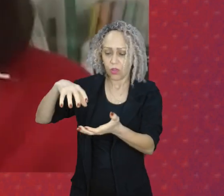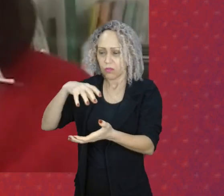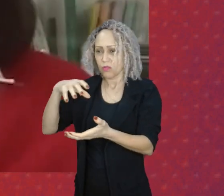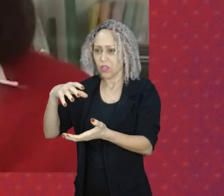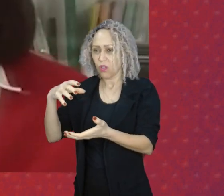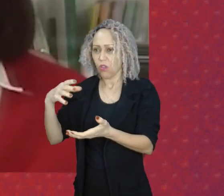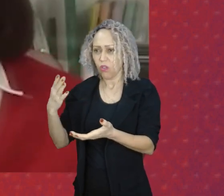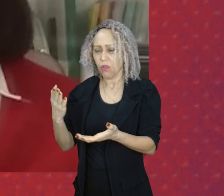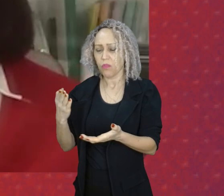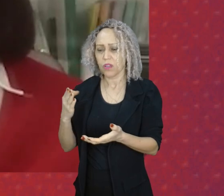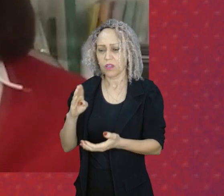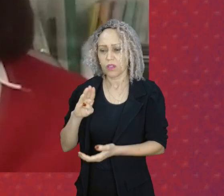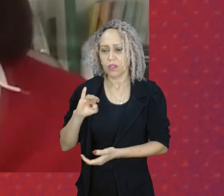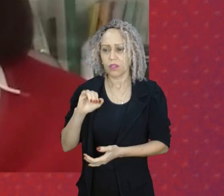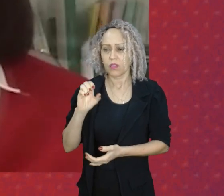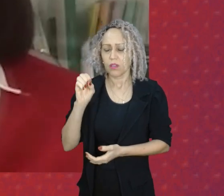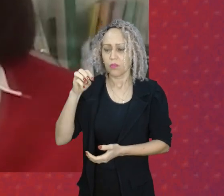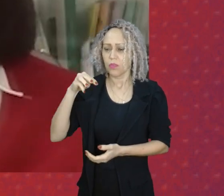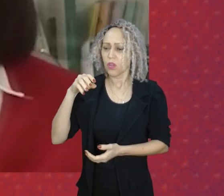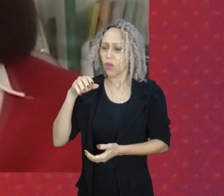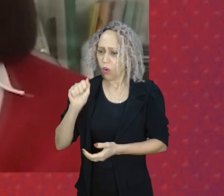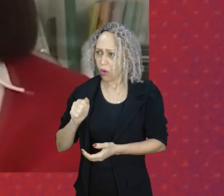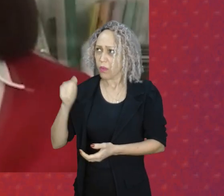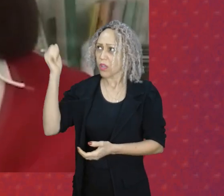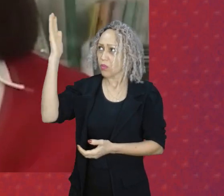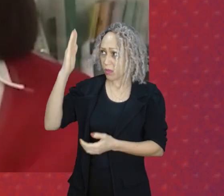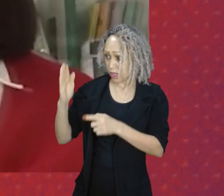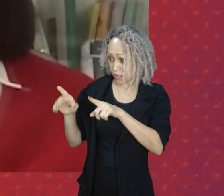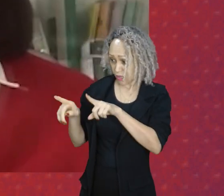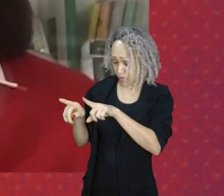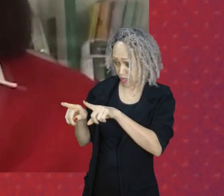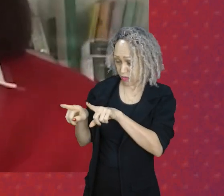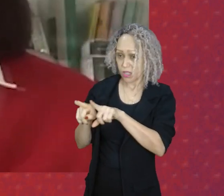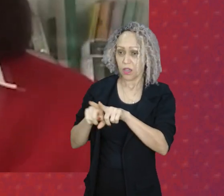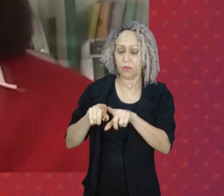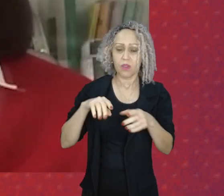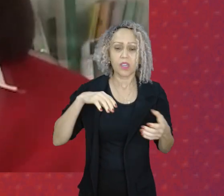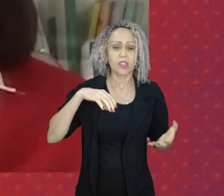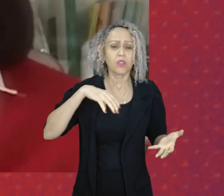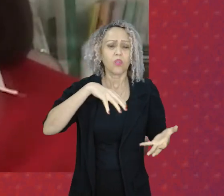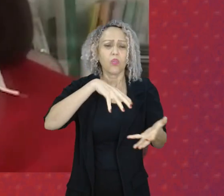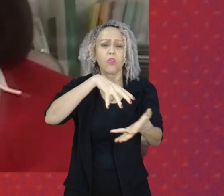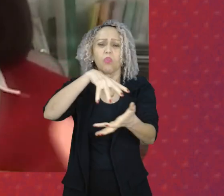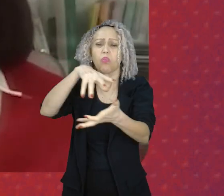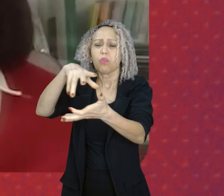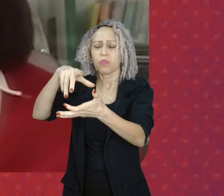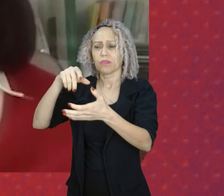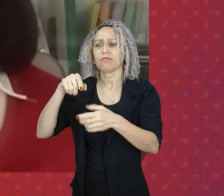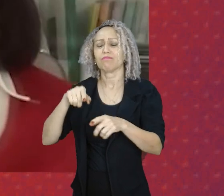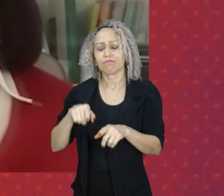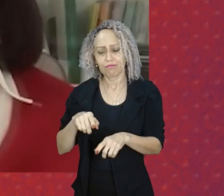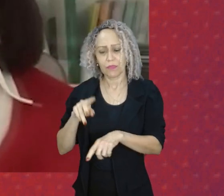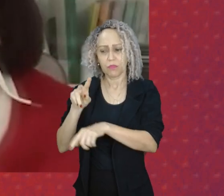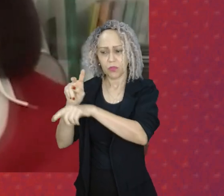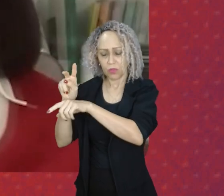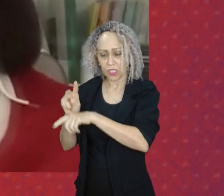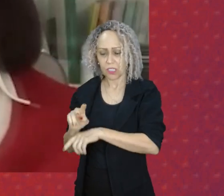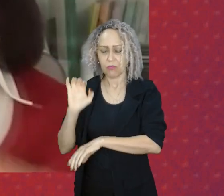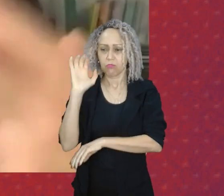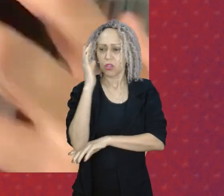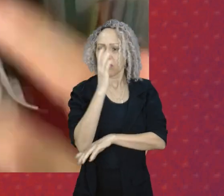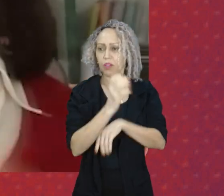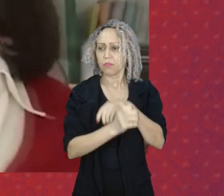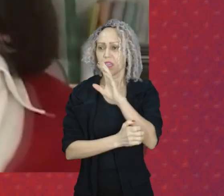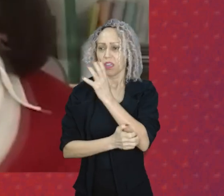no nosso planeta. A garantia de que nós vamos pensar desenvolvimento econômico articulado